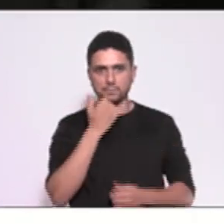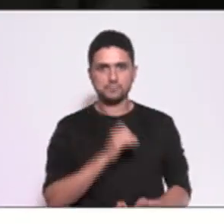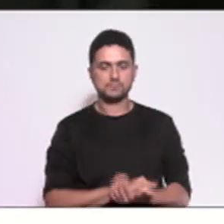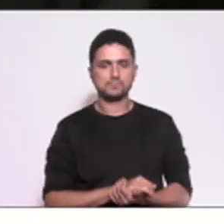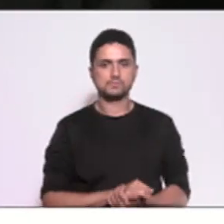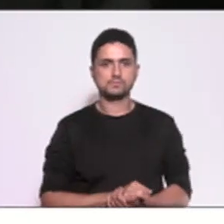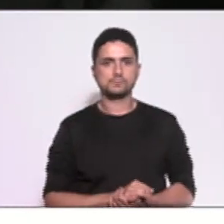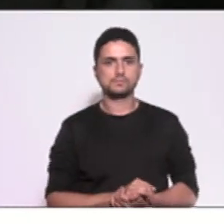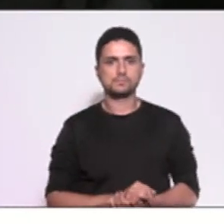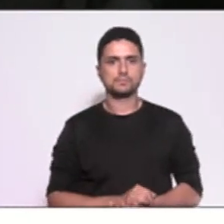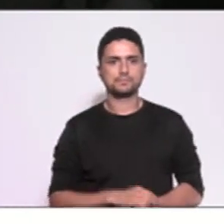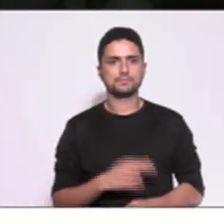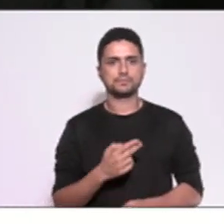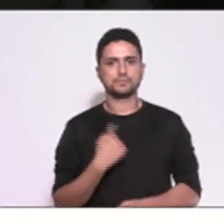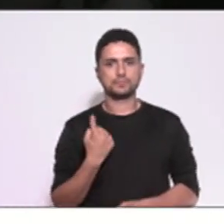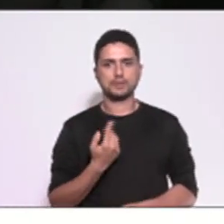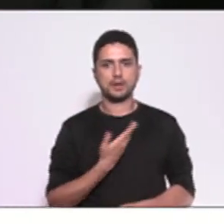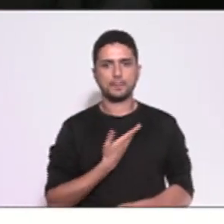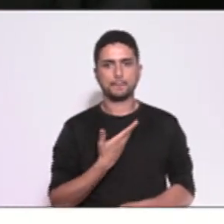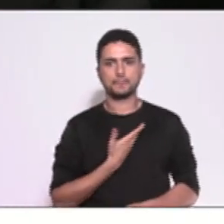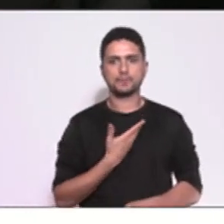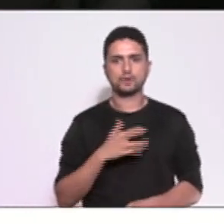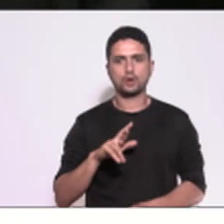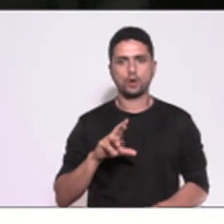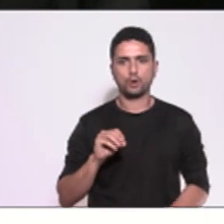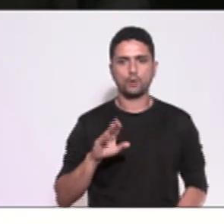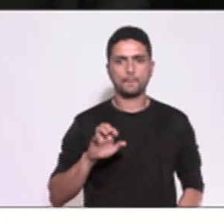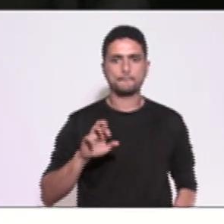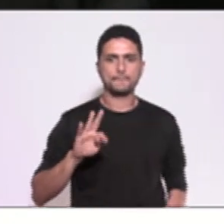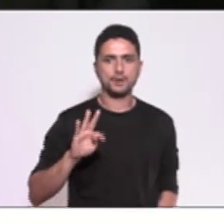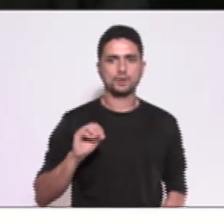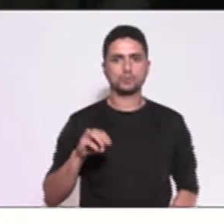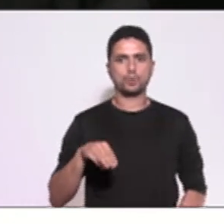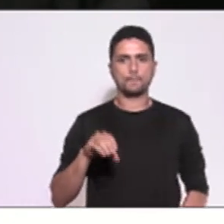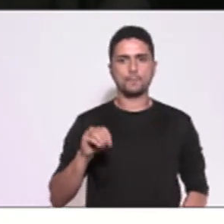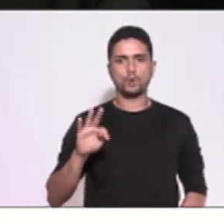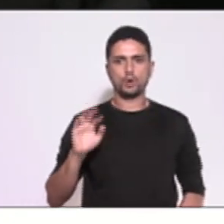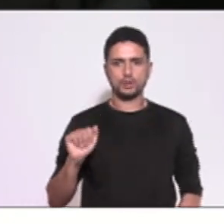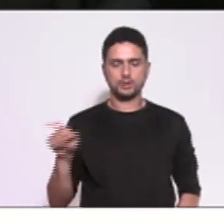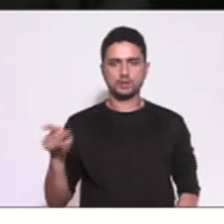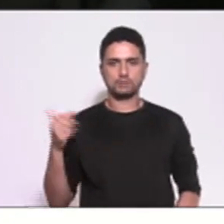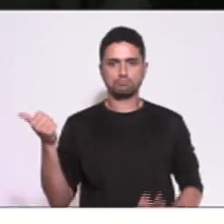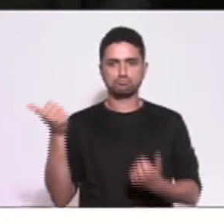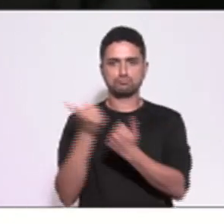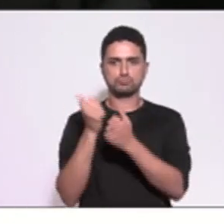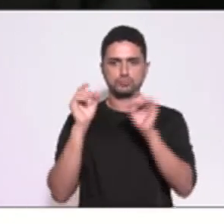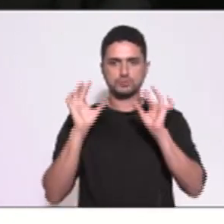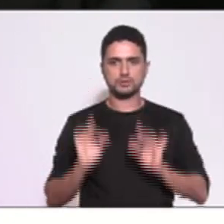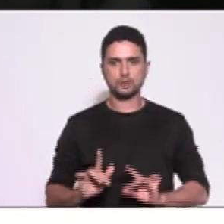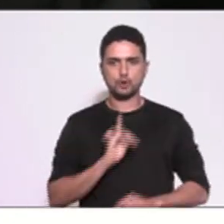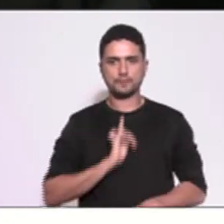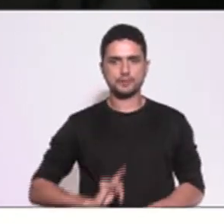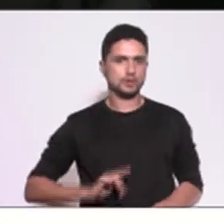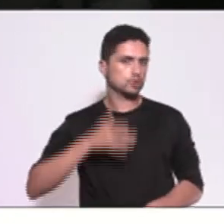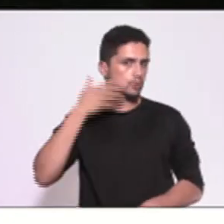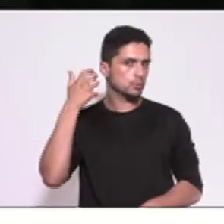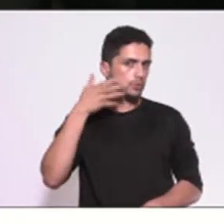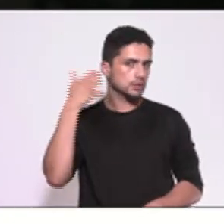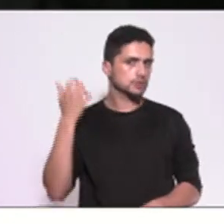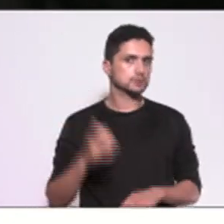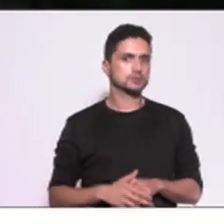O nosso amigo Roberto Mota, assessor especial do governador do estado.